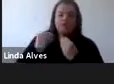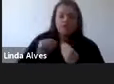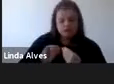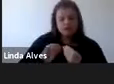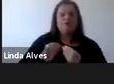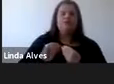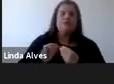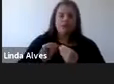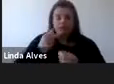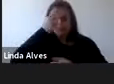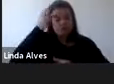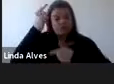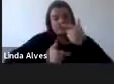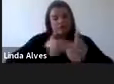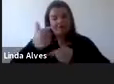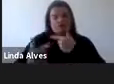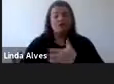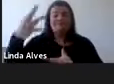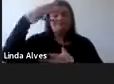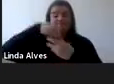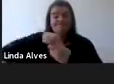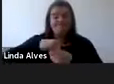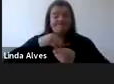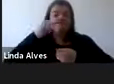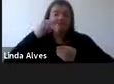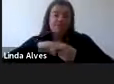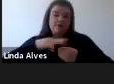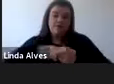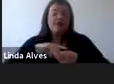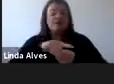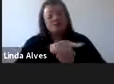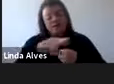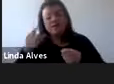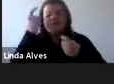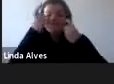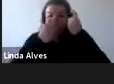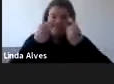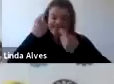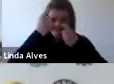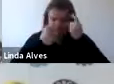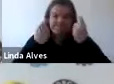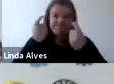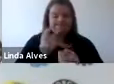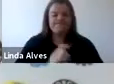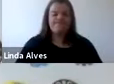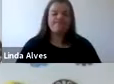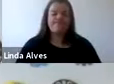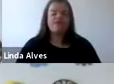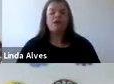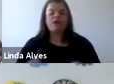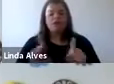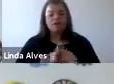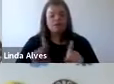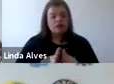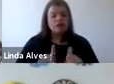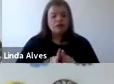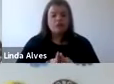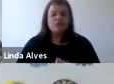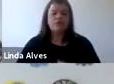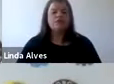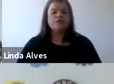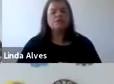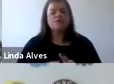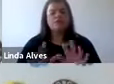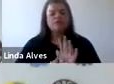que nós temos aí na Volkswagen. Então, todos os trabalhadores, tenho certeza, que estão preocupados aí com a situação. E também, só mais um detalhezinho aqui antes de